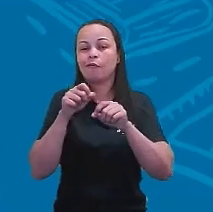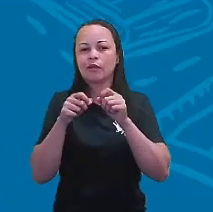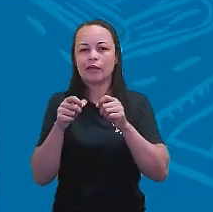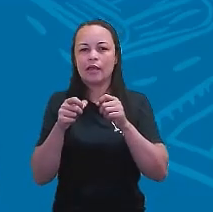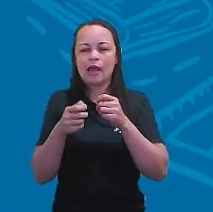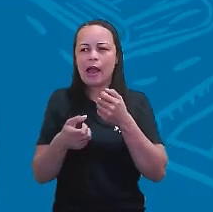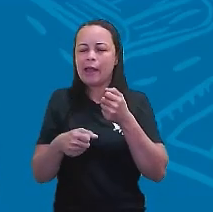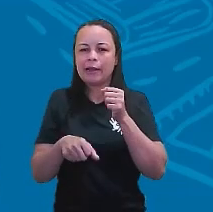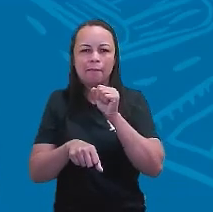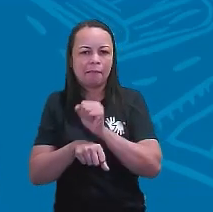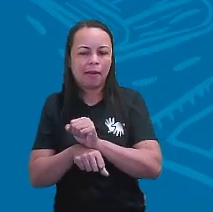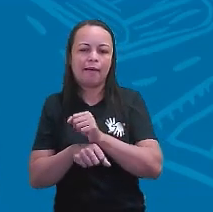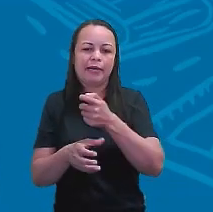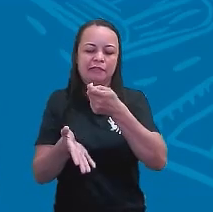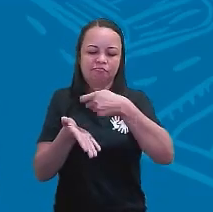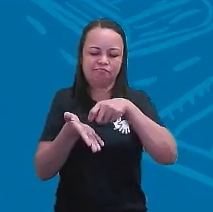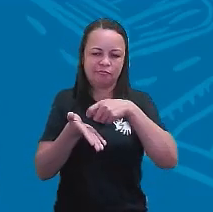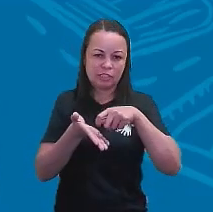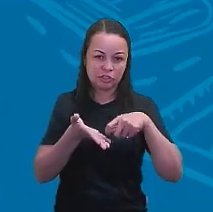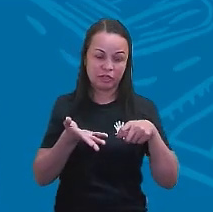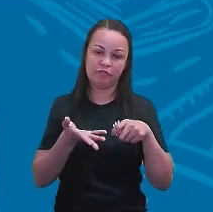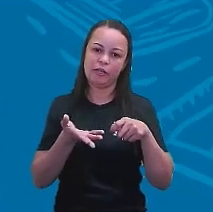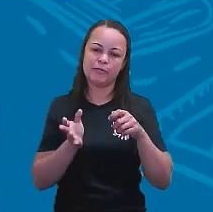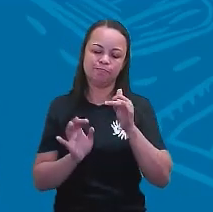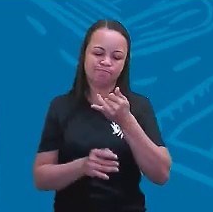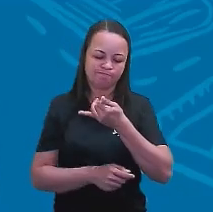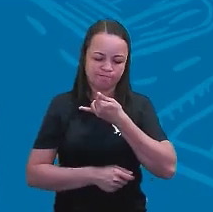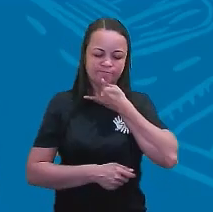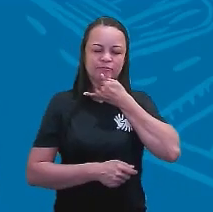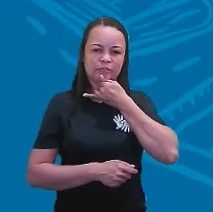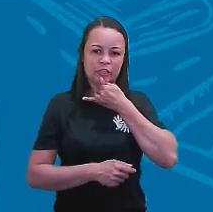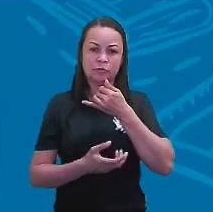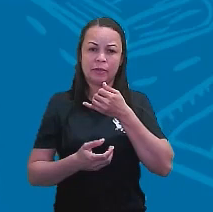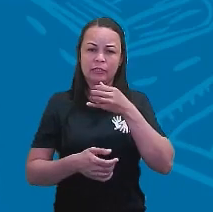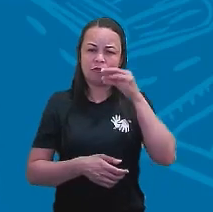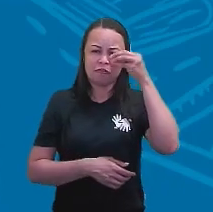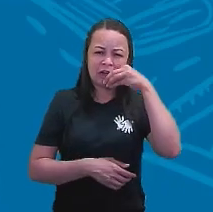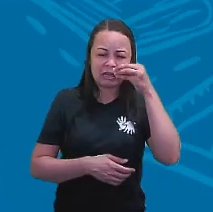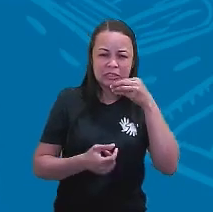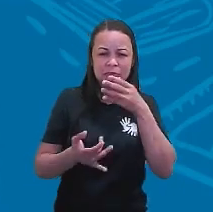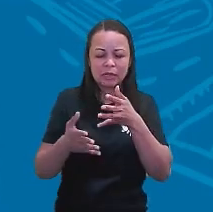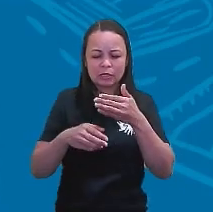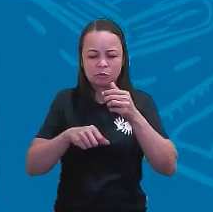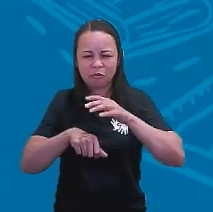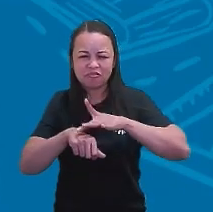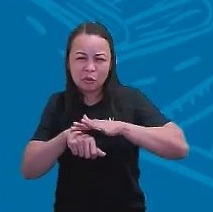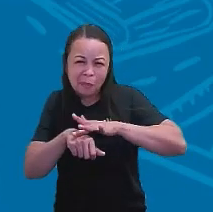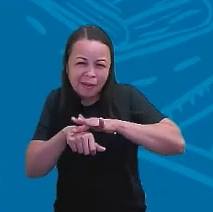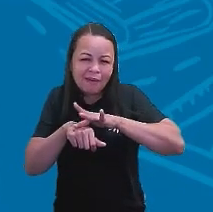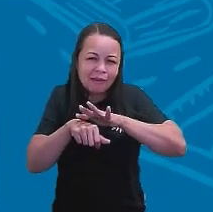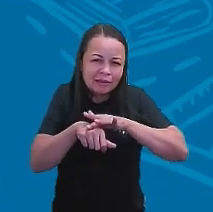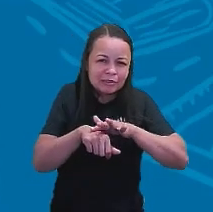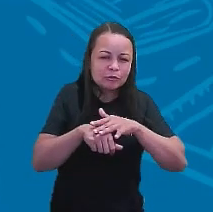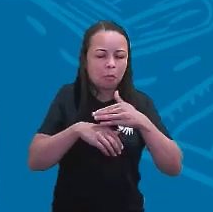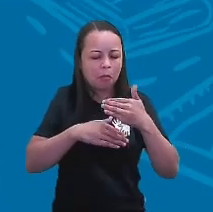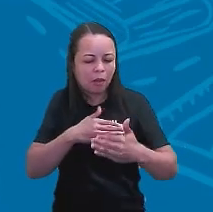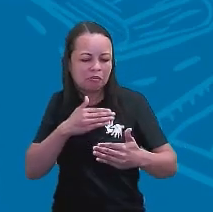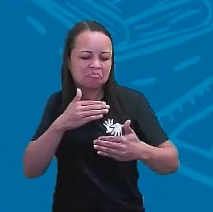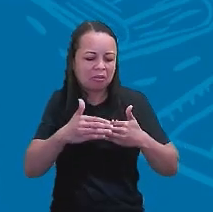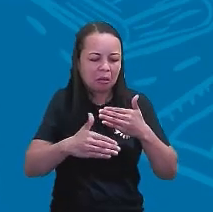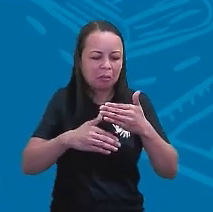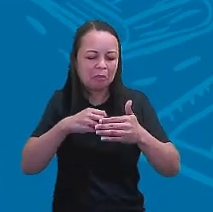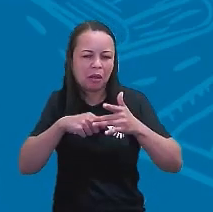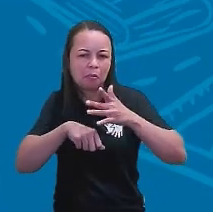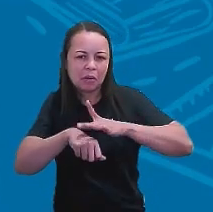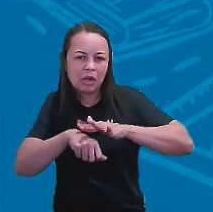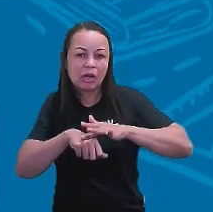parar de escrever e infelizmente, gente, esse enfraquecimento dele foi gradativo e